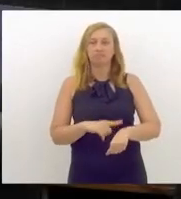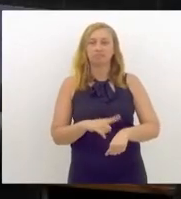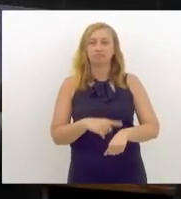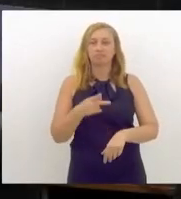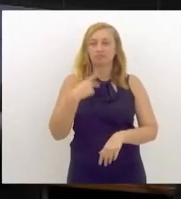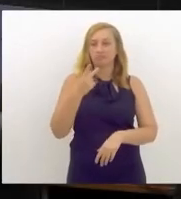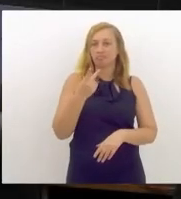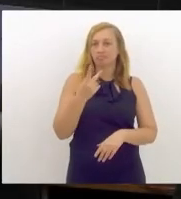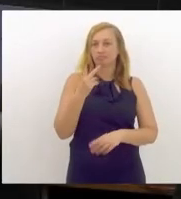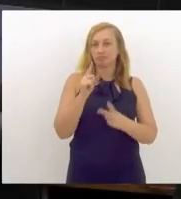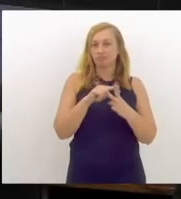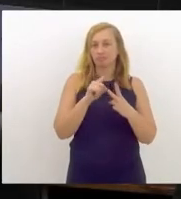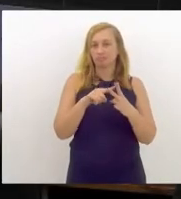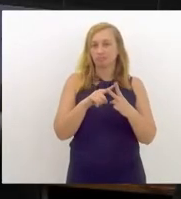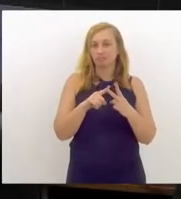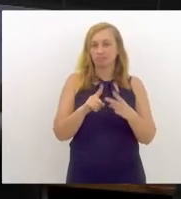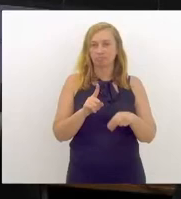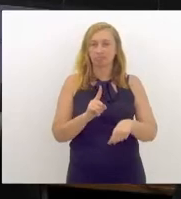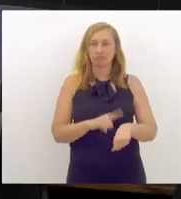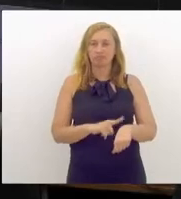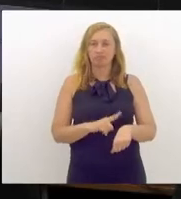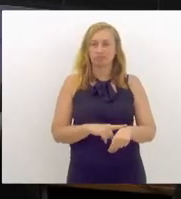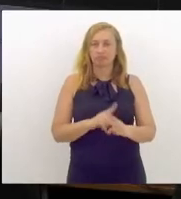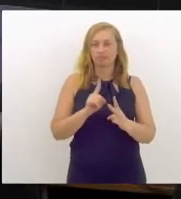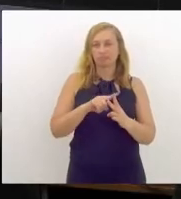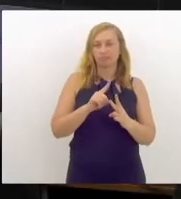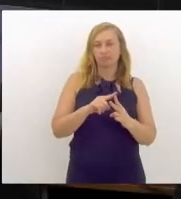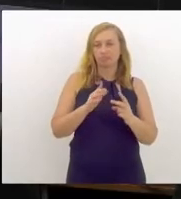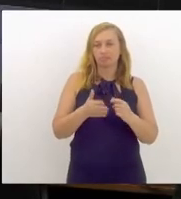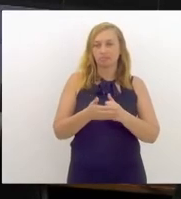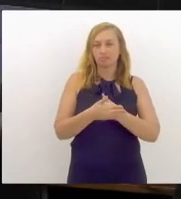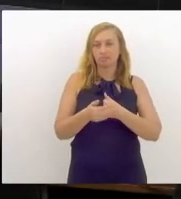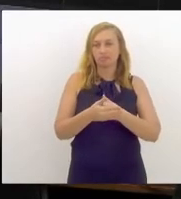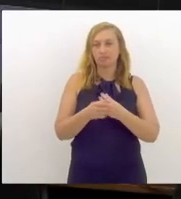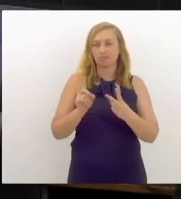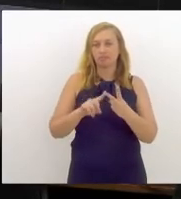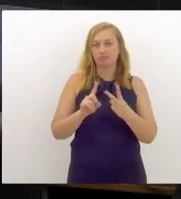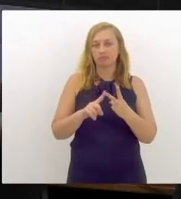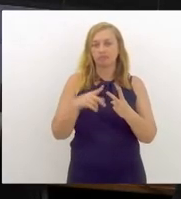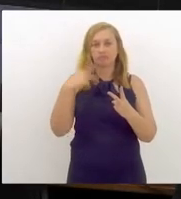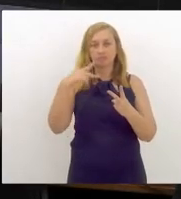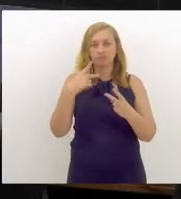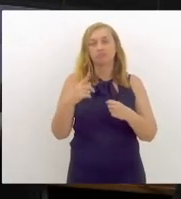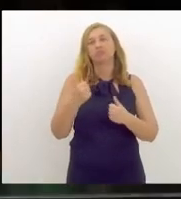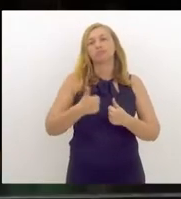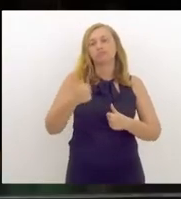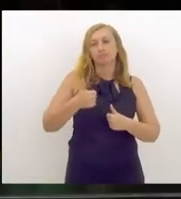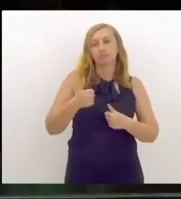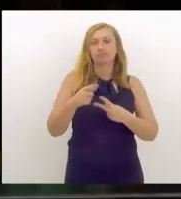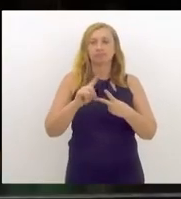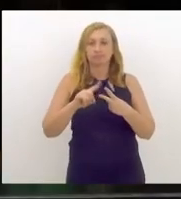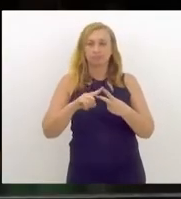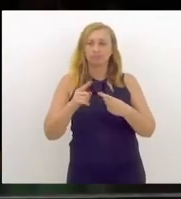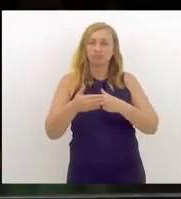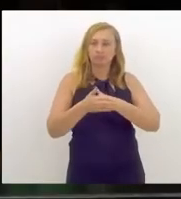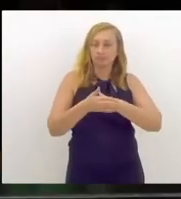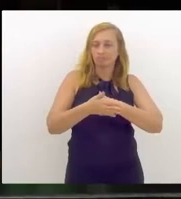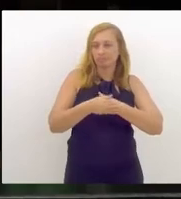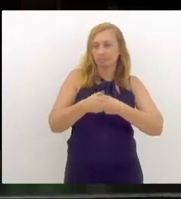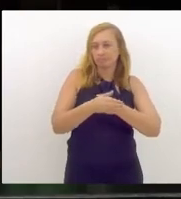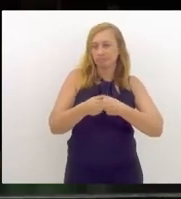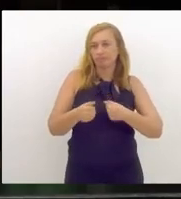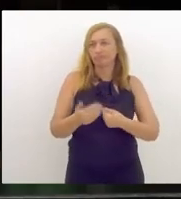minha fala em dois momentos né um afetivo e um político primeiro lugar o afetivo porque eu acho que ele vem máxima de tudo sempre